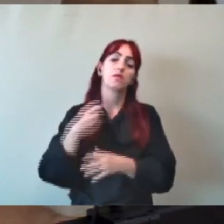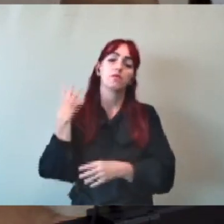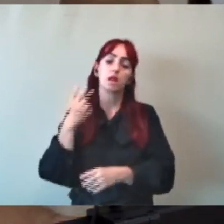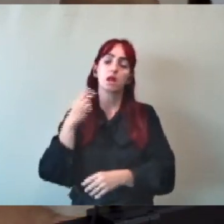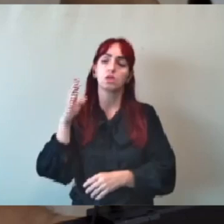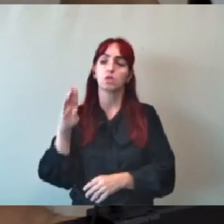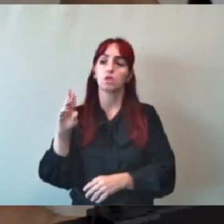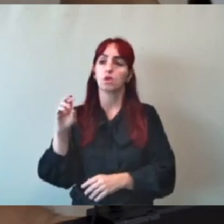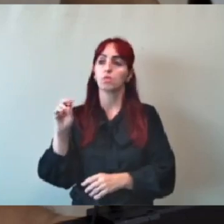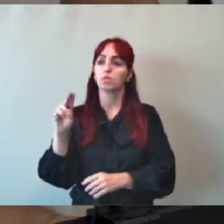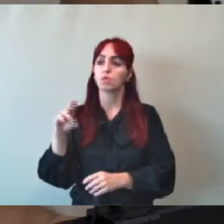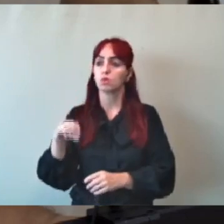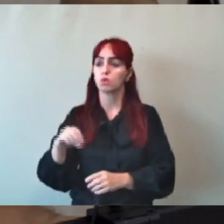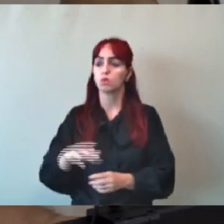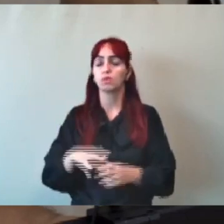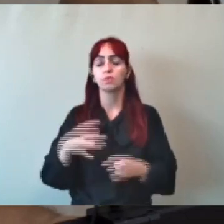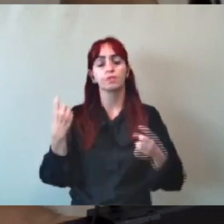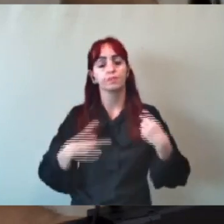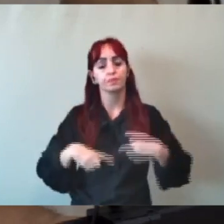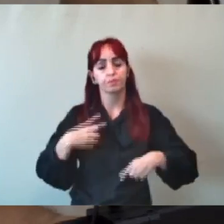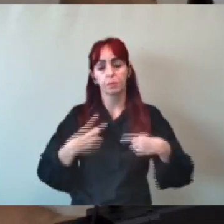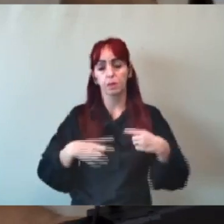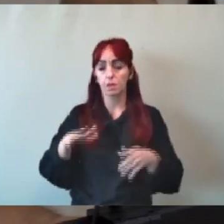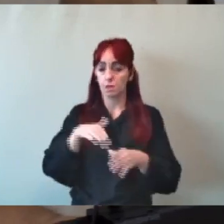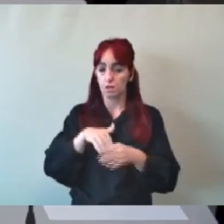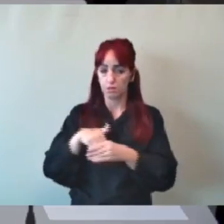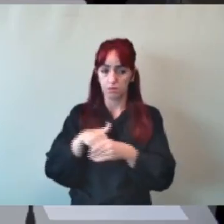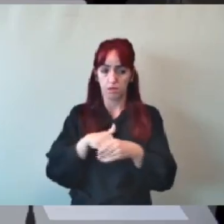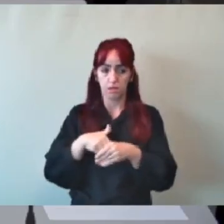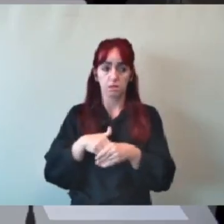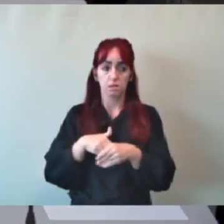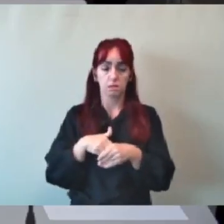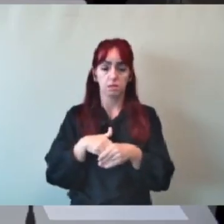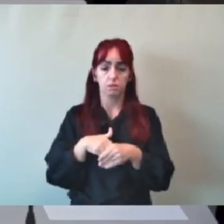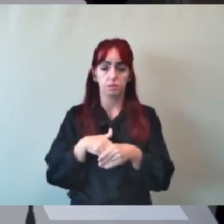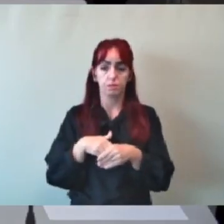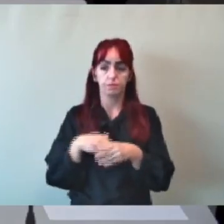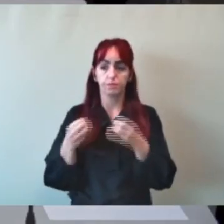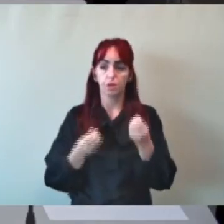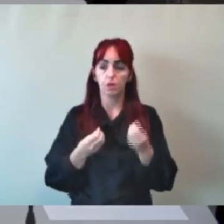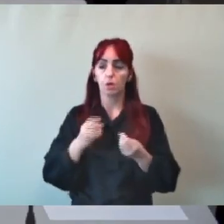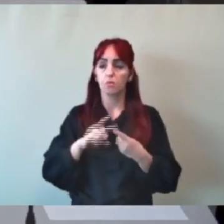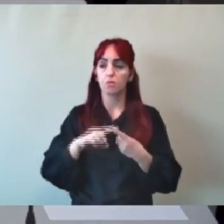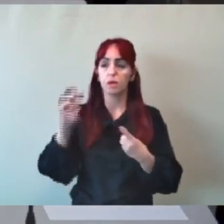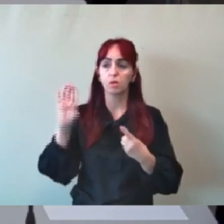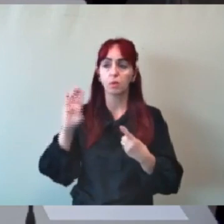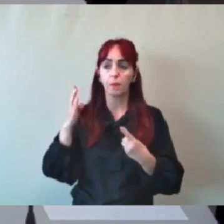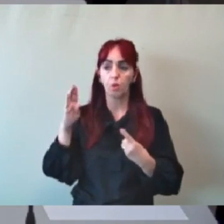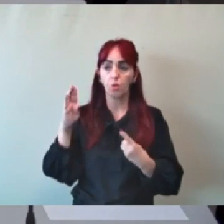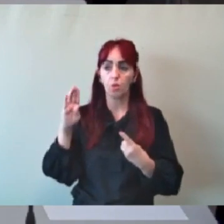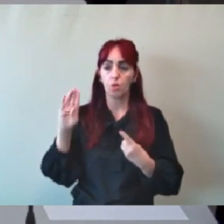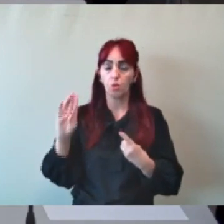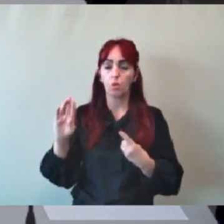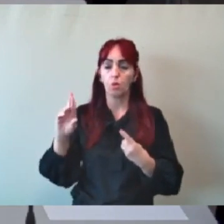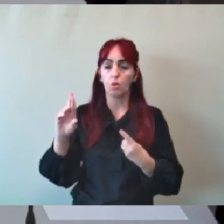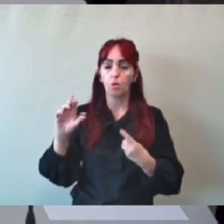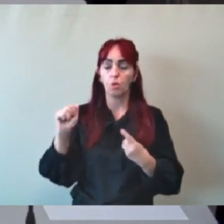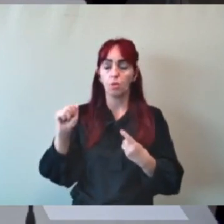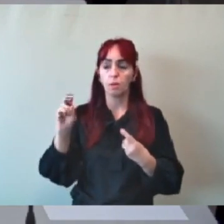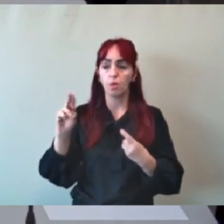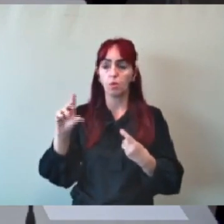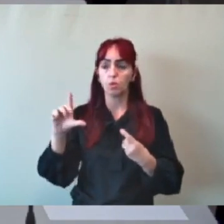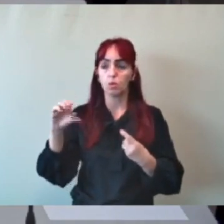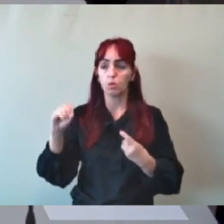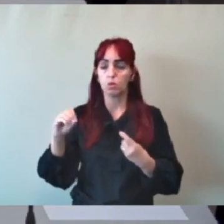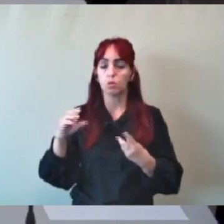discussão, em votação, como voto vereador Braulio Lara? É, de acordo. Queria só entender,